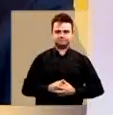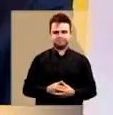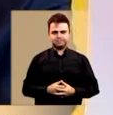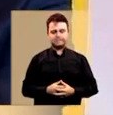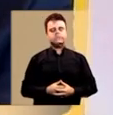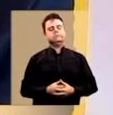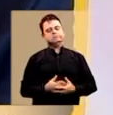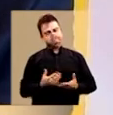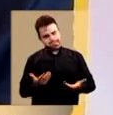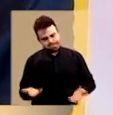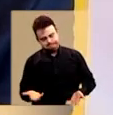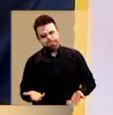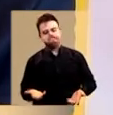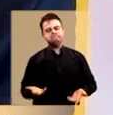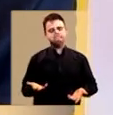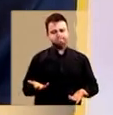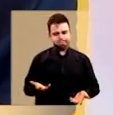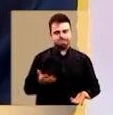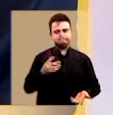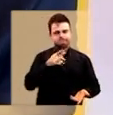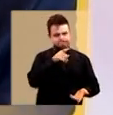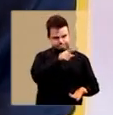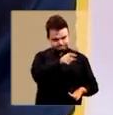é, eu acho esta